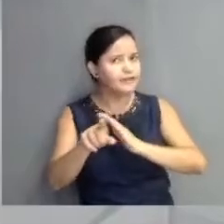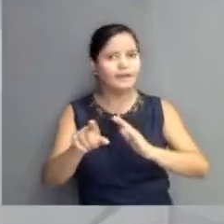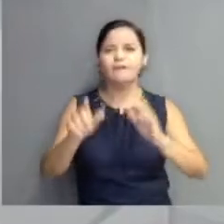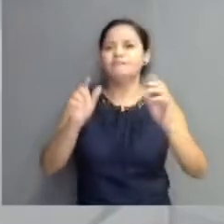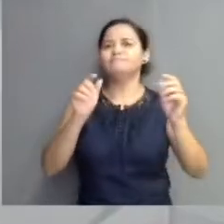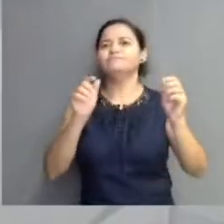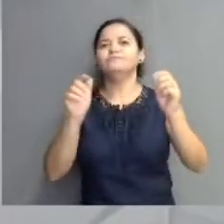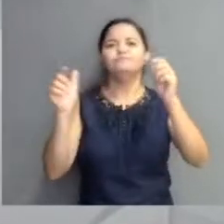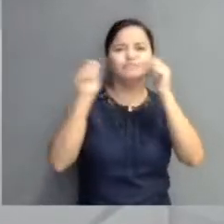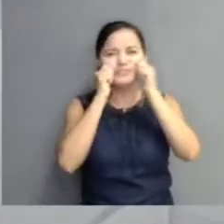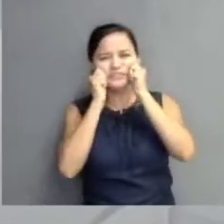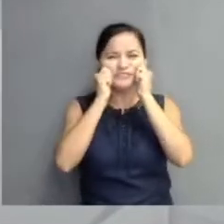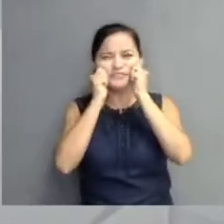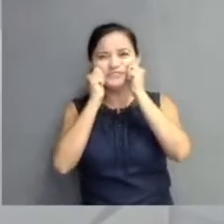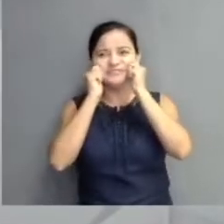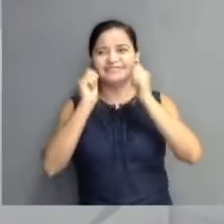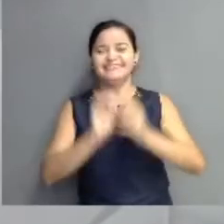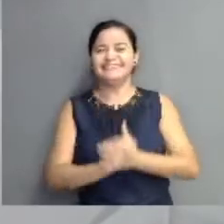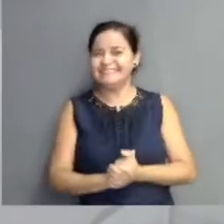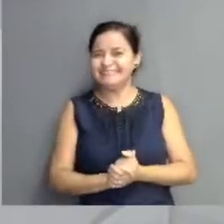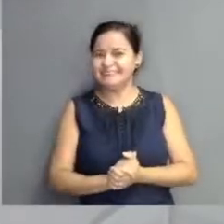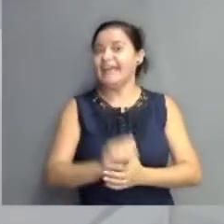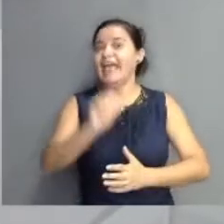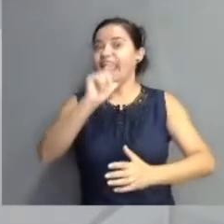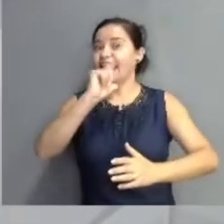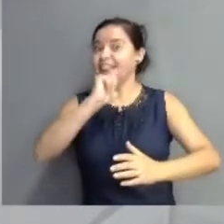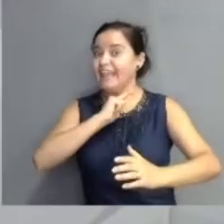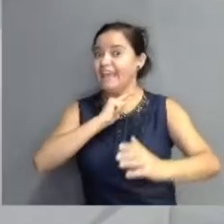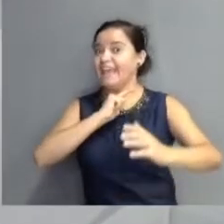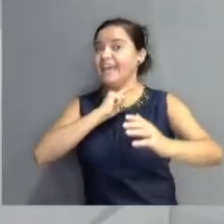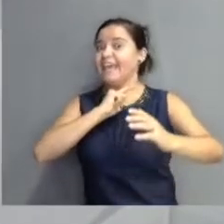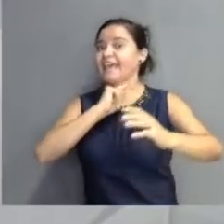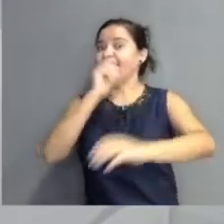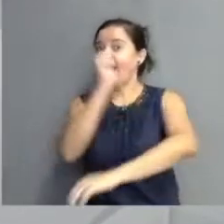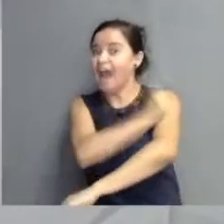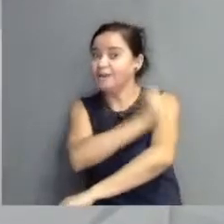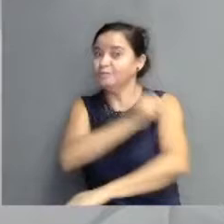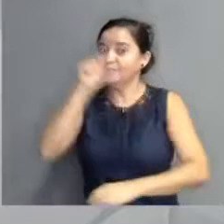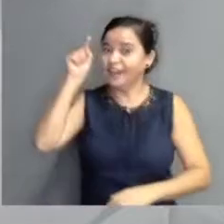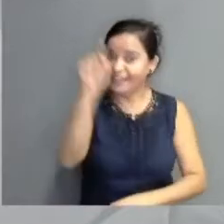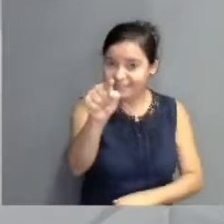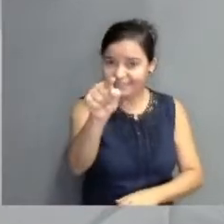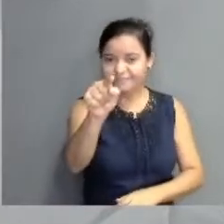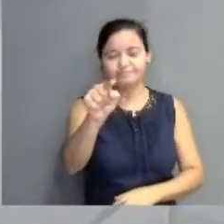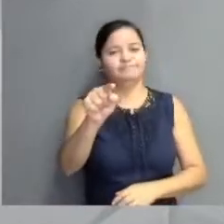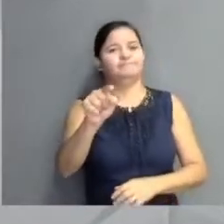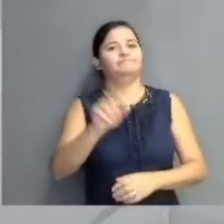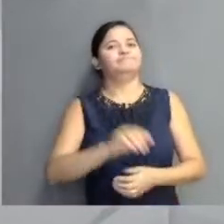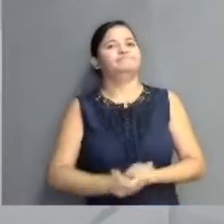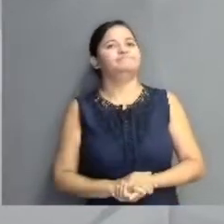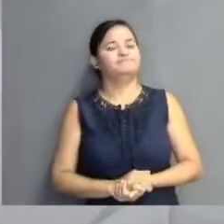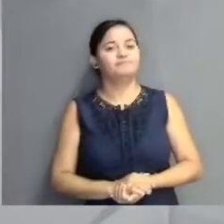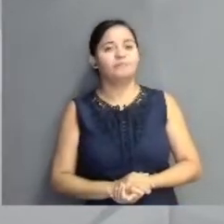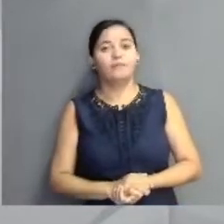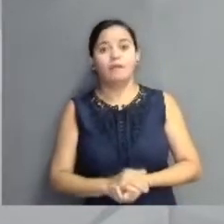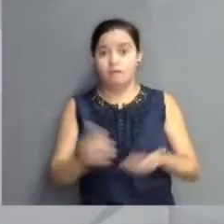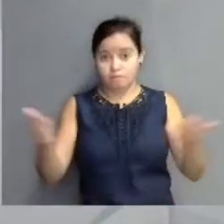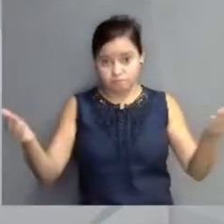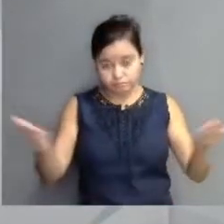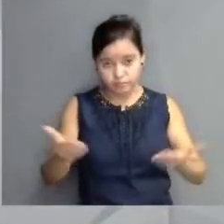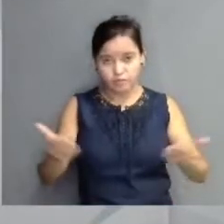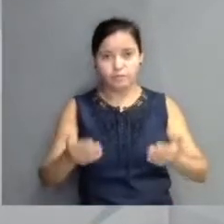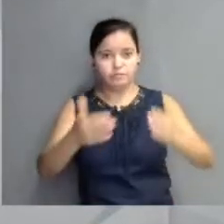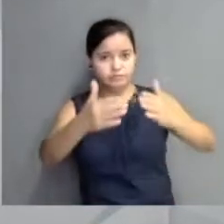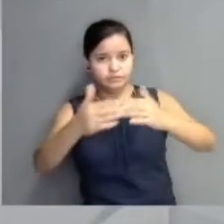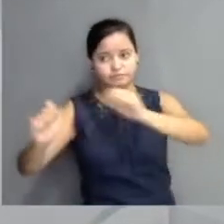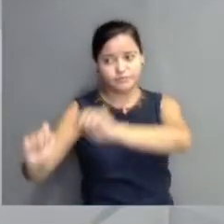fofinha, cuti-cuti. Tem aluno aí? Espero que sim. Então eu vou pedir nesse momento para que a produção